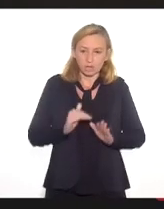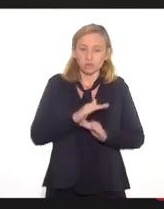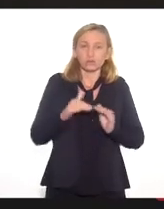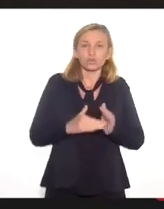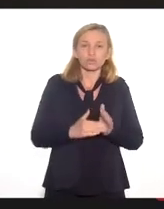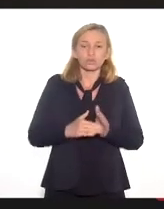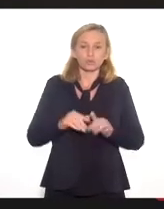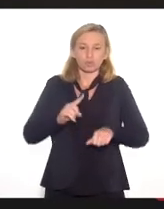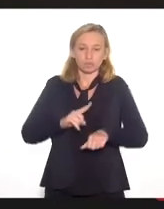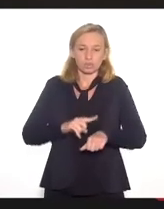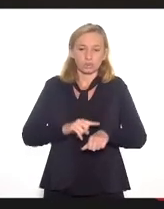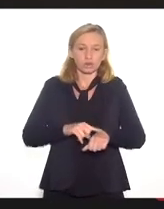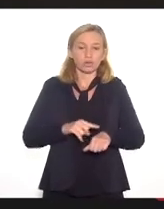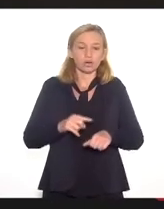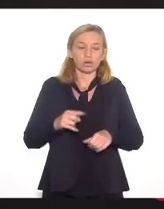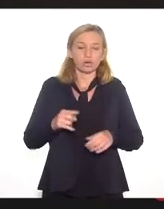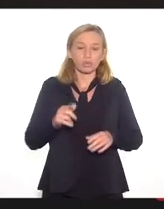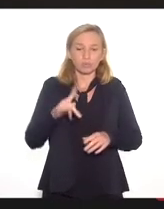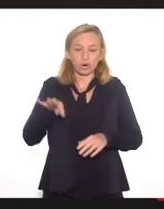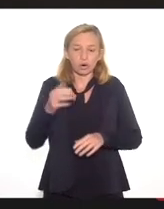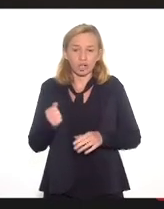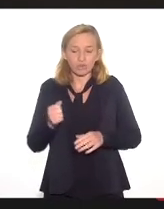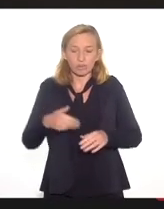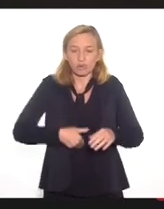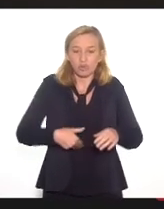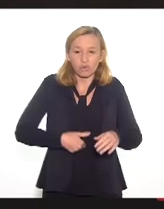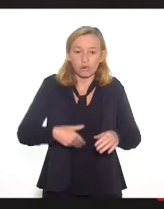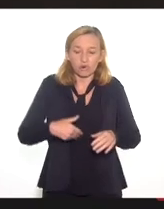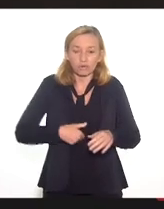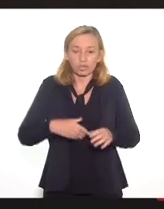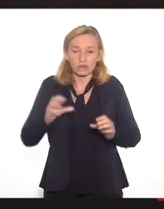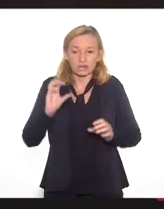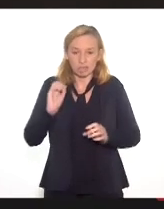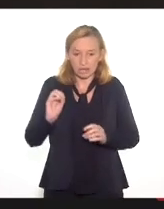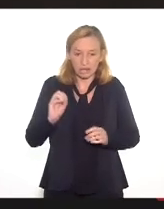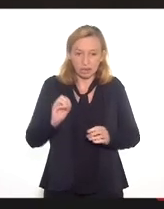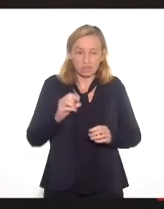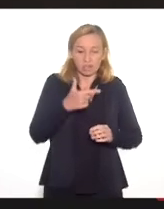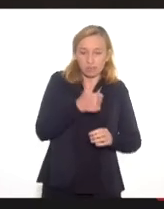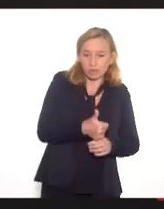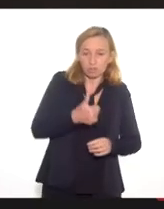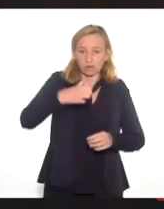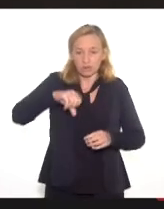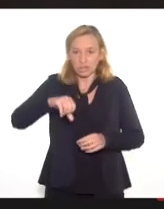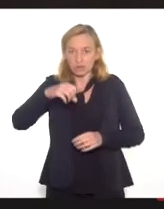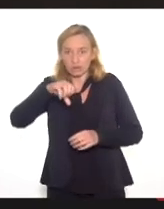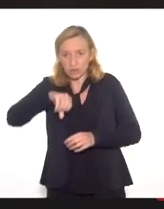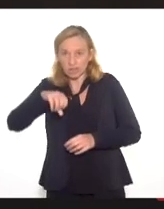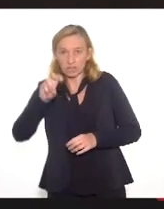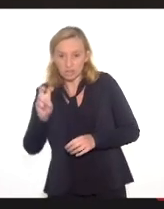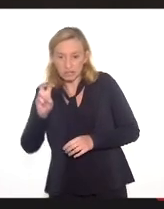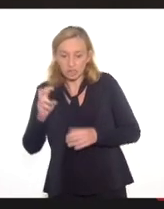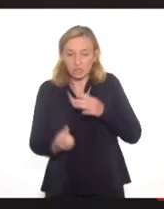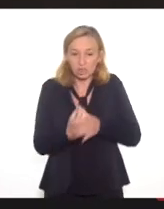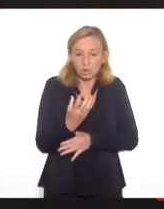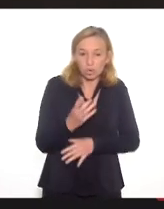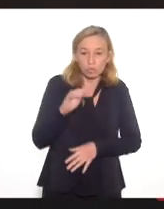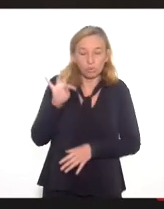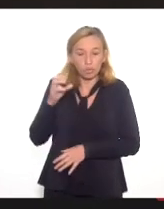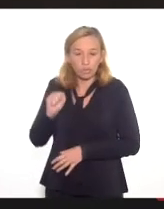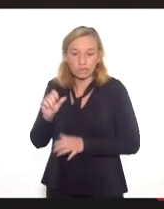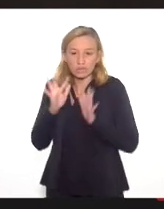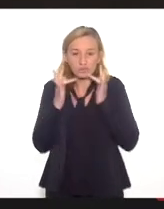ano só o programa fome zero recriou o conselho que tinha sido extinto em 1995 criou o Bolsa Família